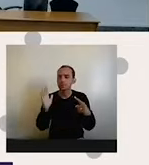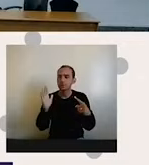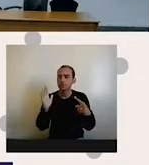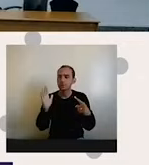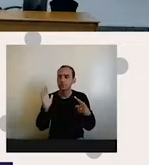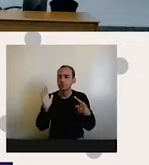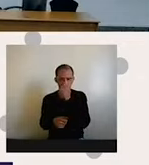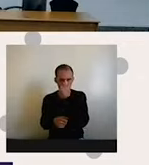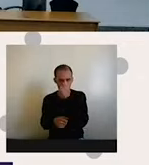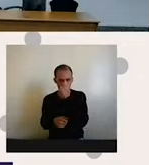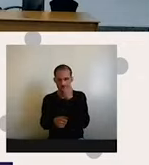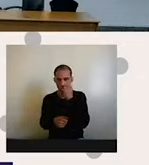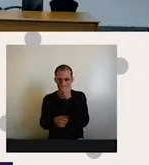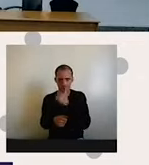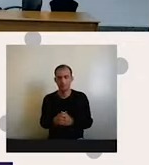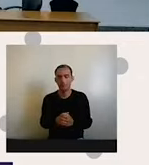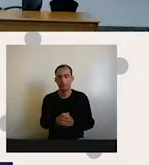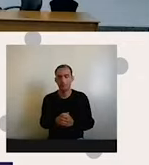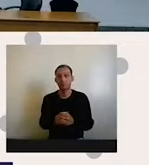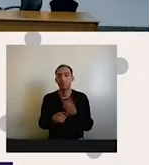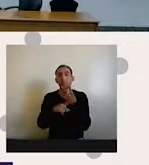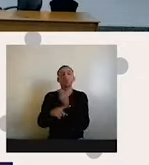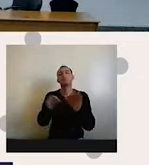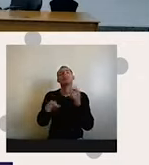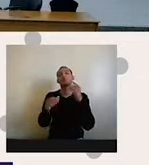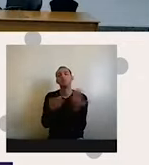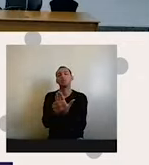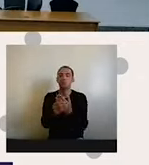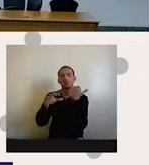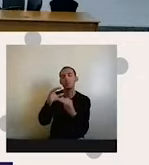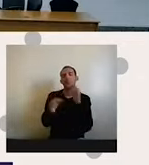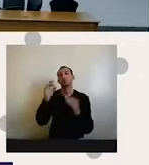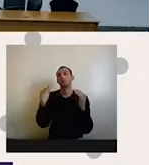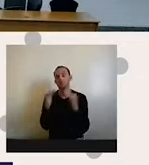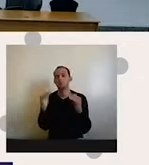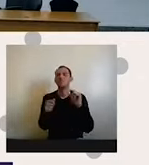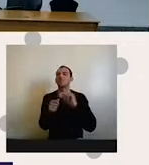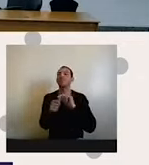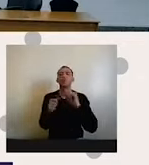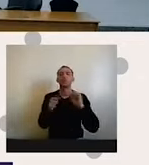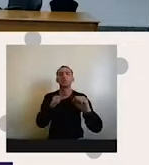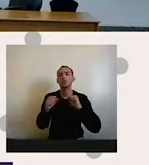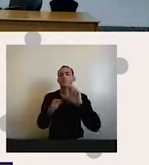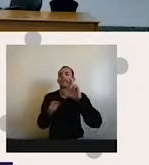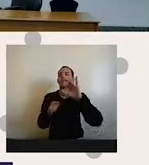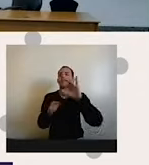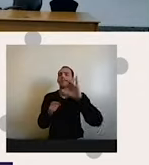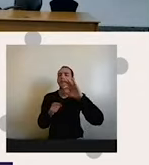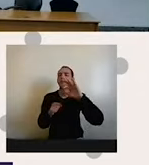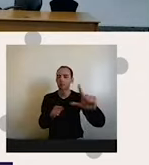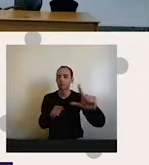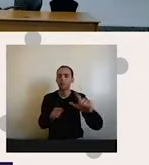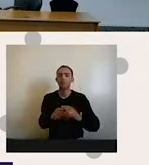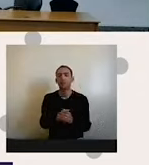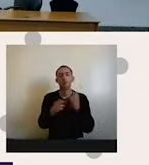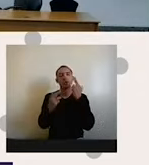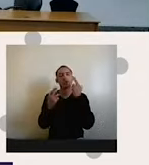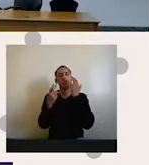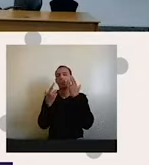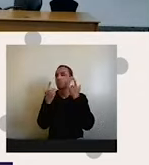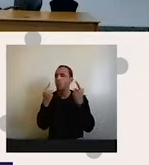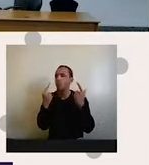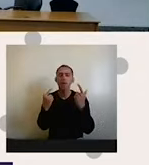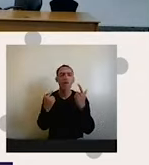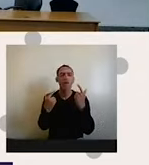uma ação civil pública. Então, normalmente são esses os dados que a gente levanta. Mas uma dificuldade que